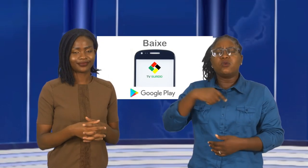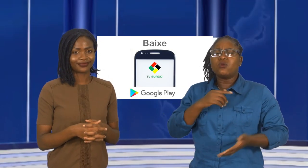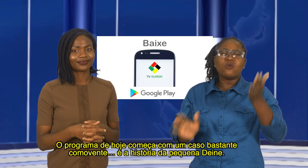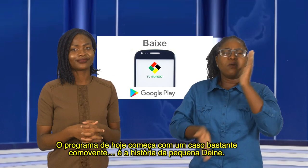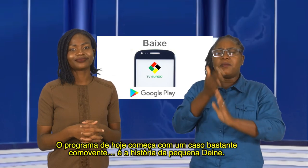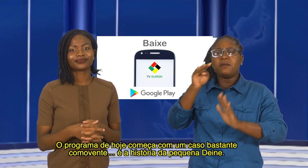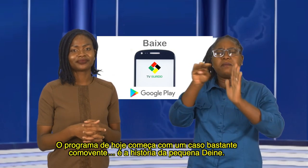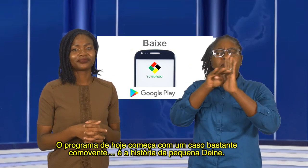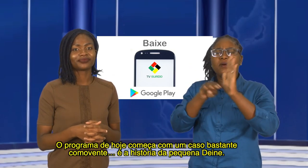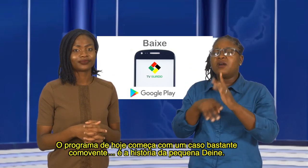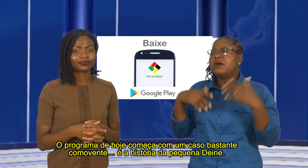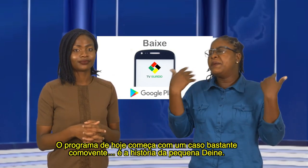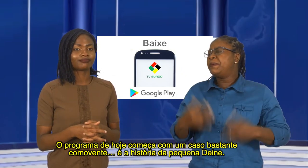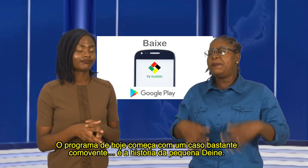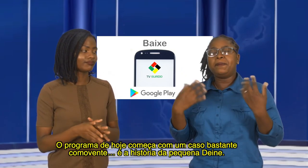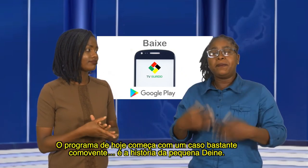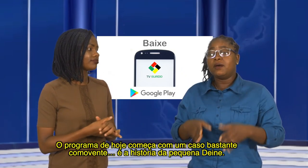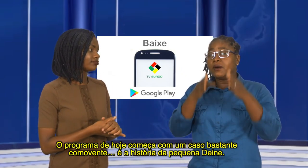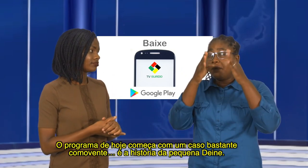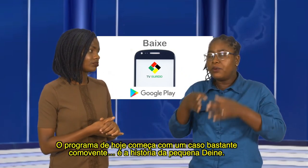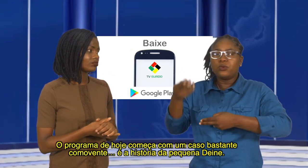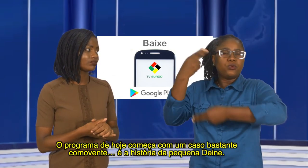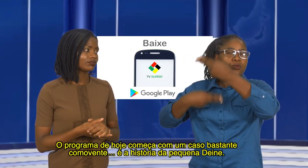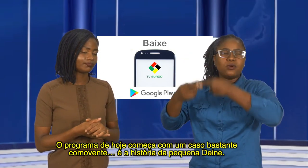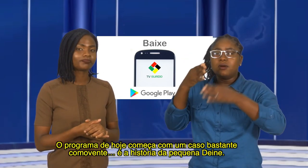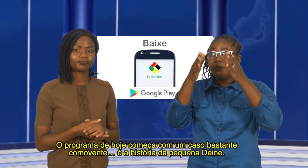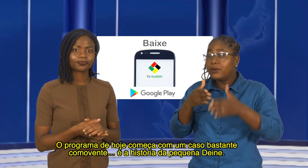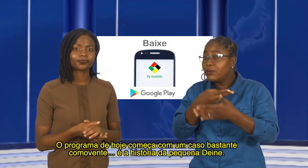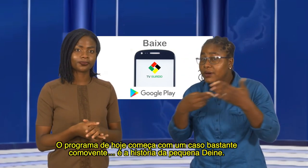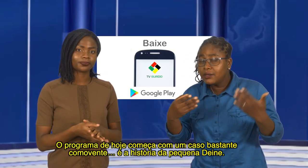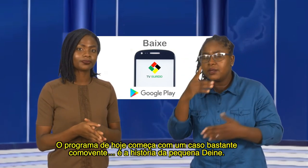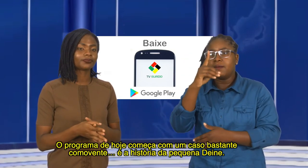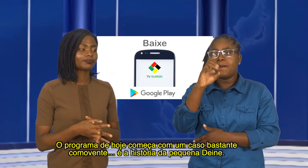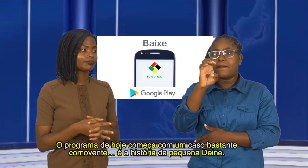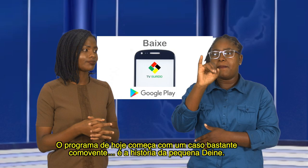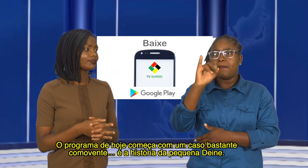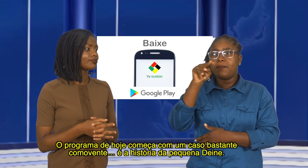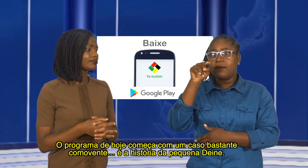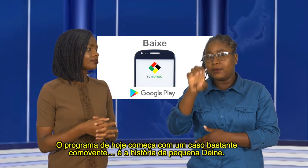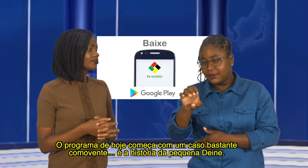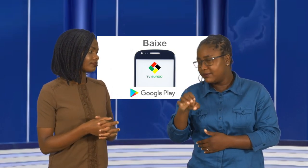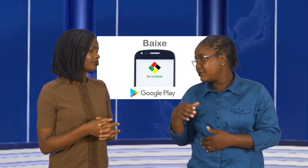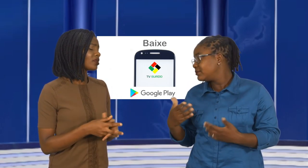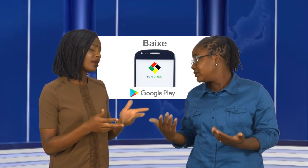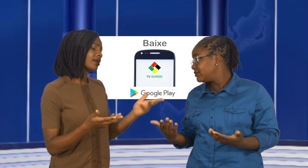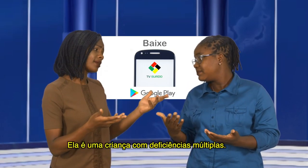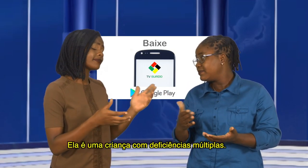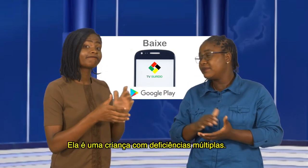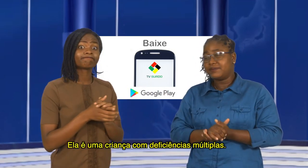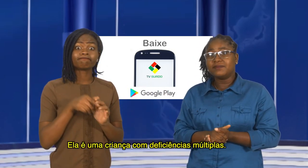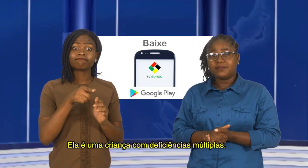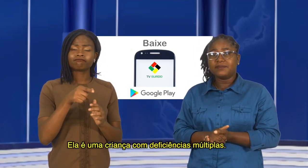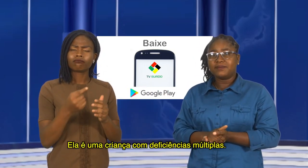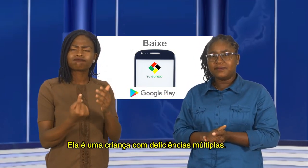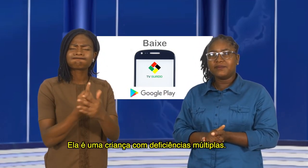O programa de hoje começa com um caso bastante comovente. É a história da pequena Dana. Ela é